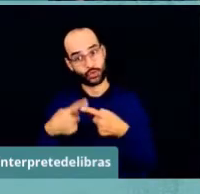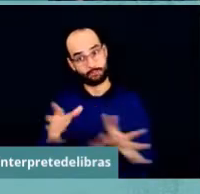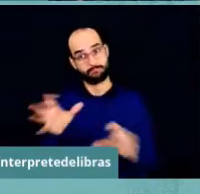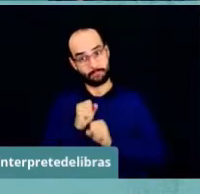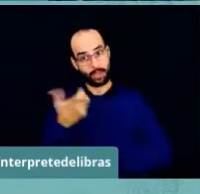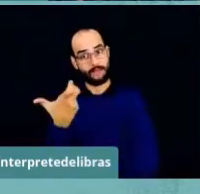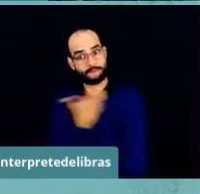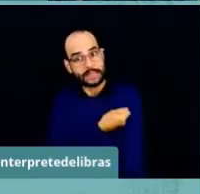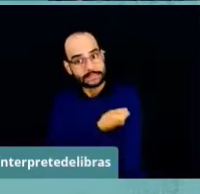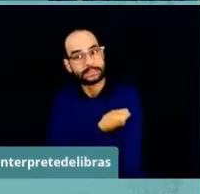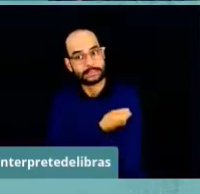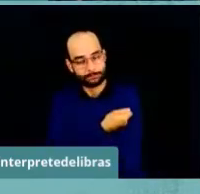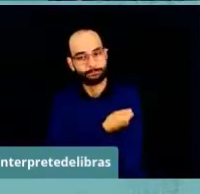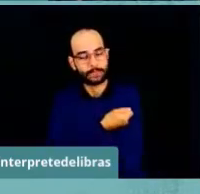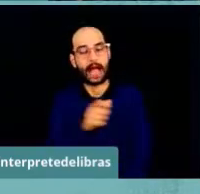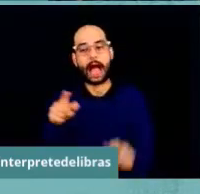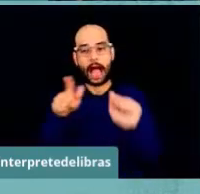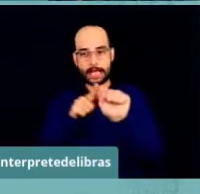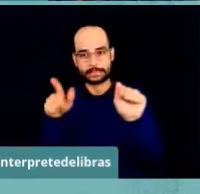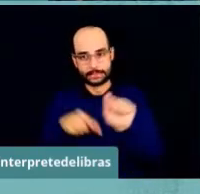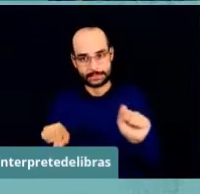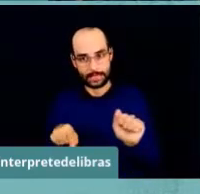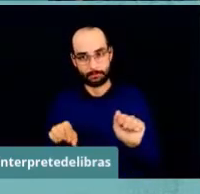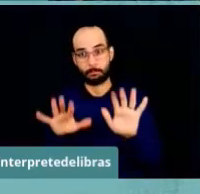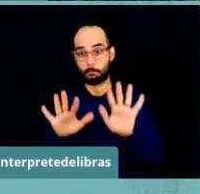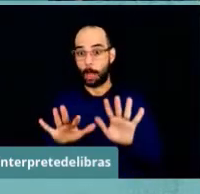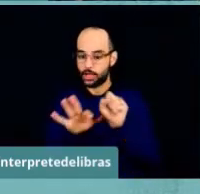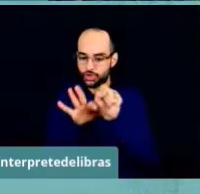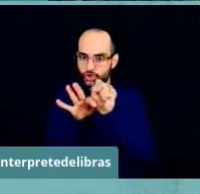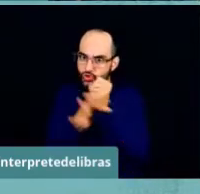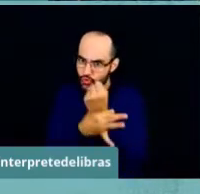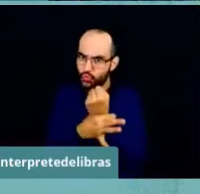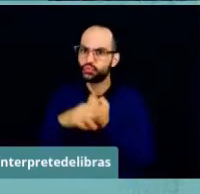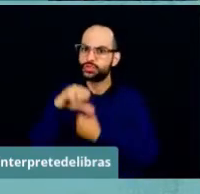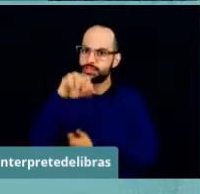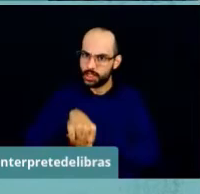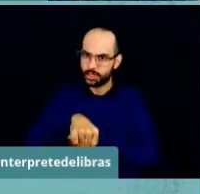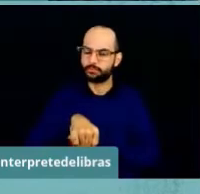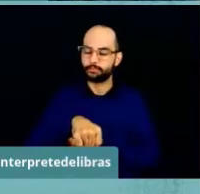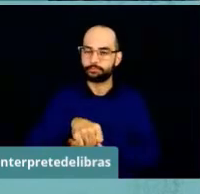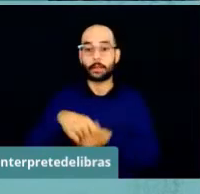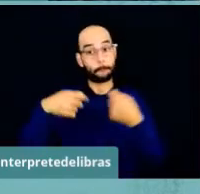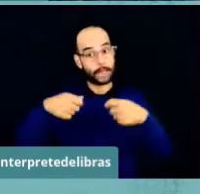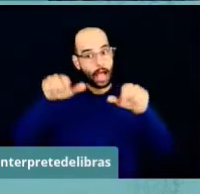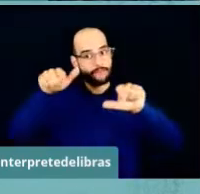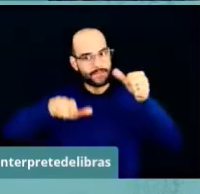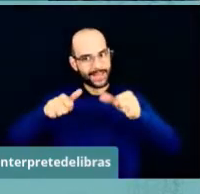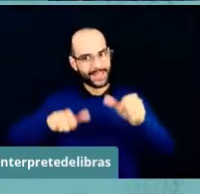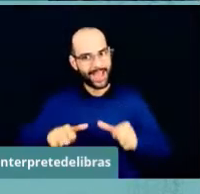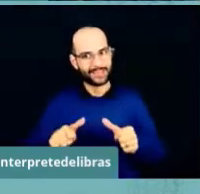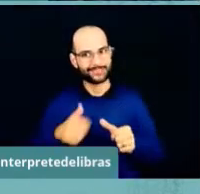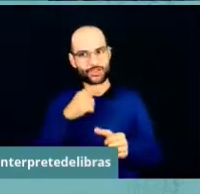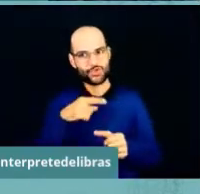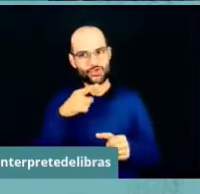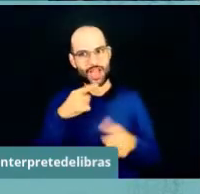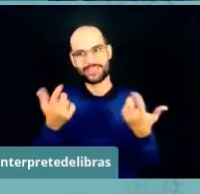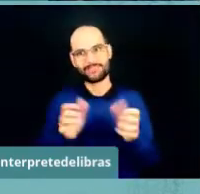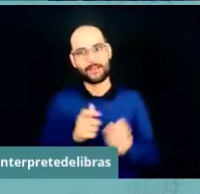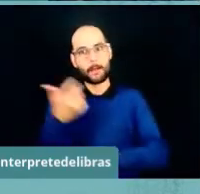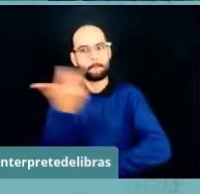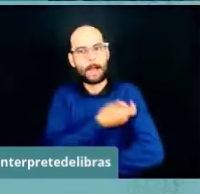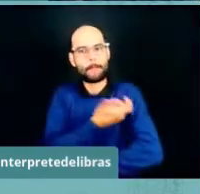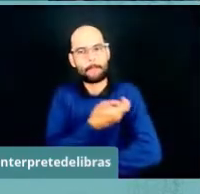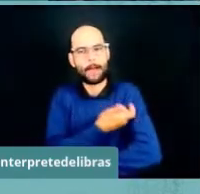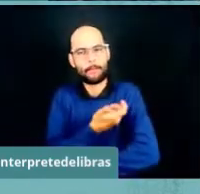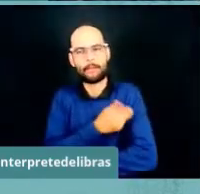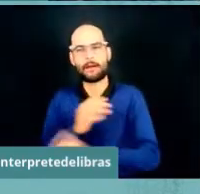AstraZeneca. Então, essa segurança precisa ser avaliada, porque não dá para se avaliar isso depois que a vacina já está em